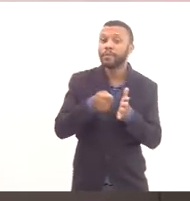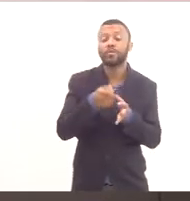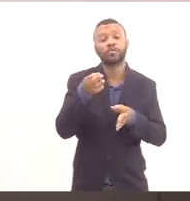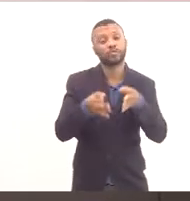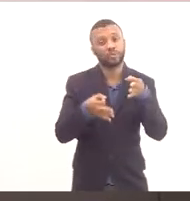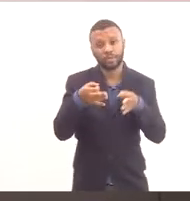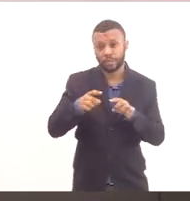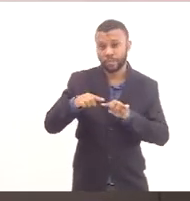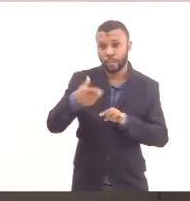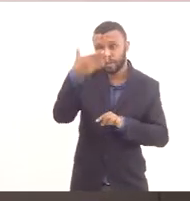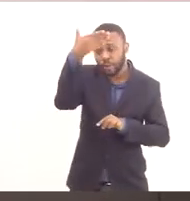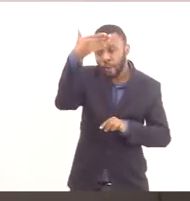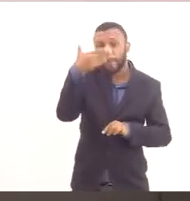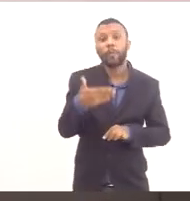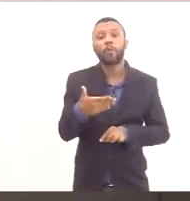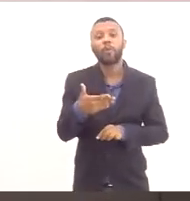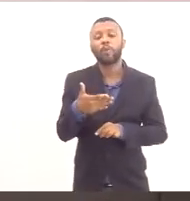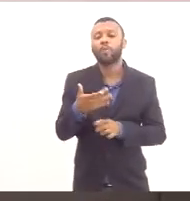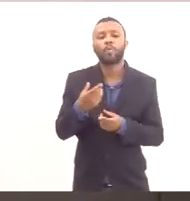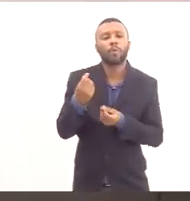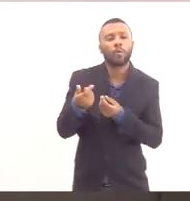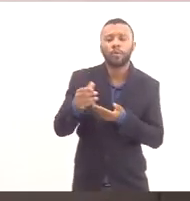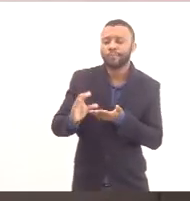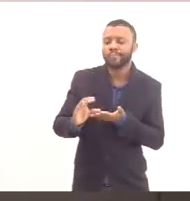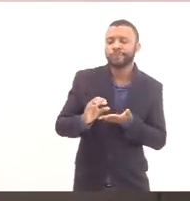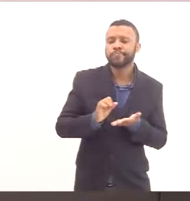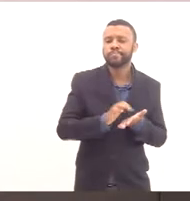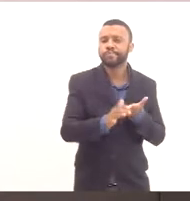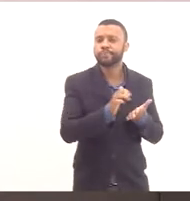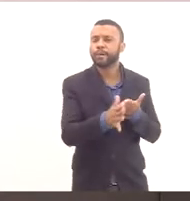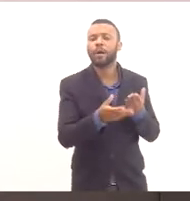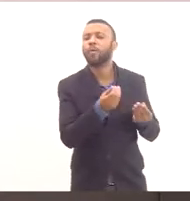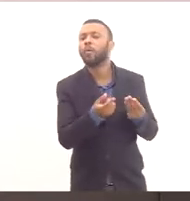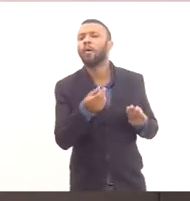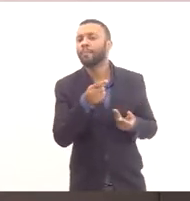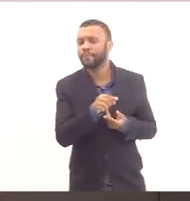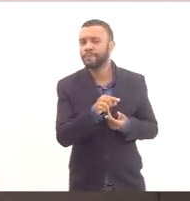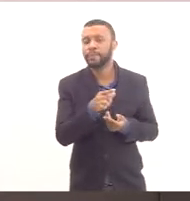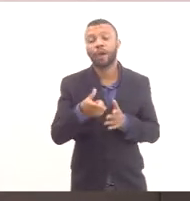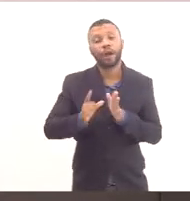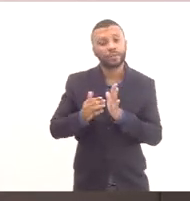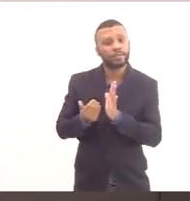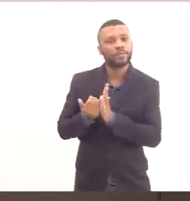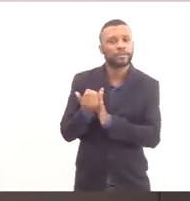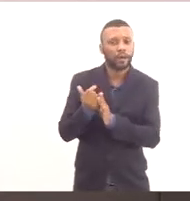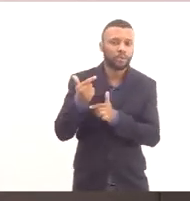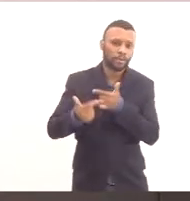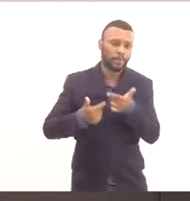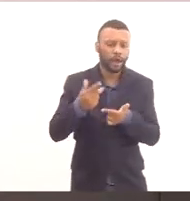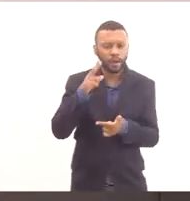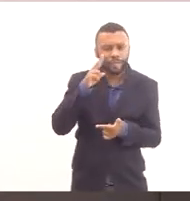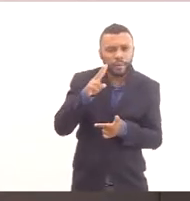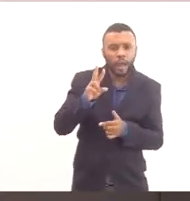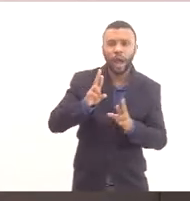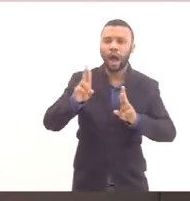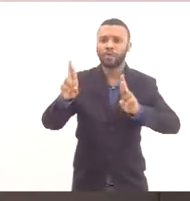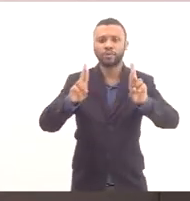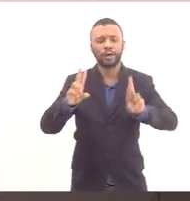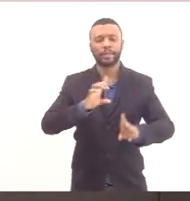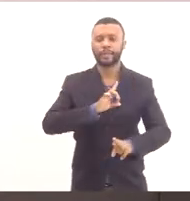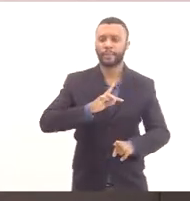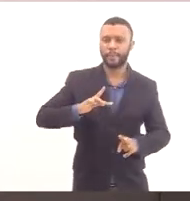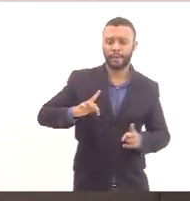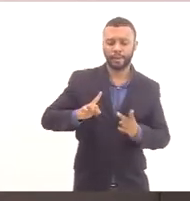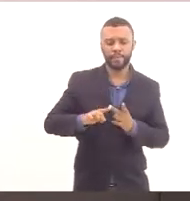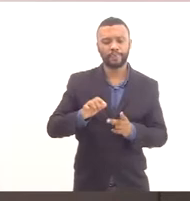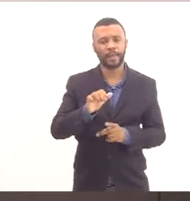prestar contas desse recurso Então antes de iniciarmos os trabalhos ouvirá autoridades da Defensoria Pública